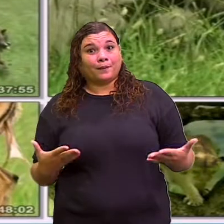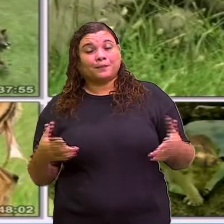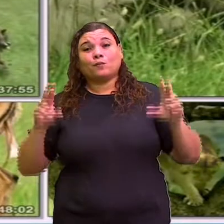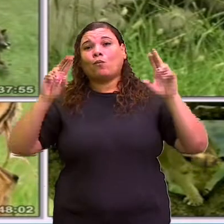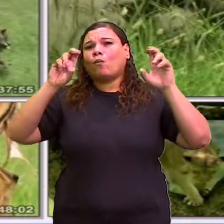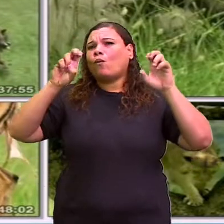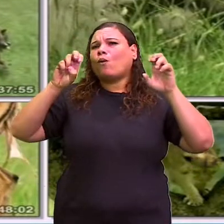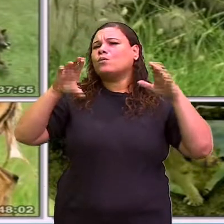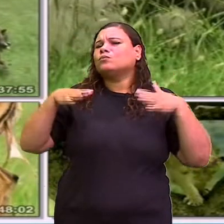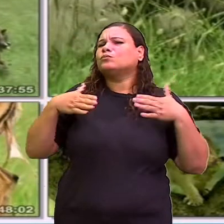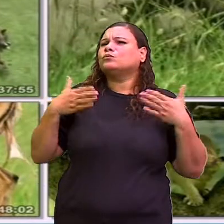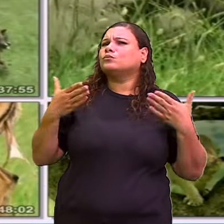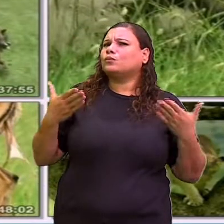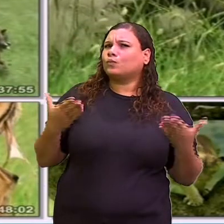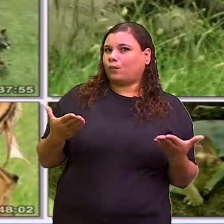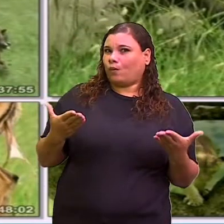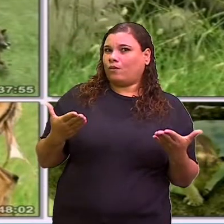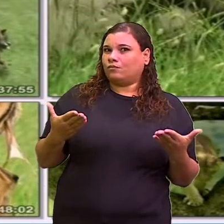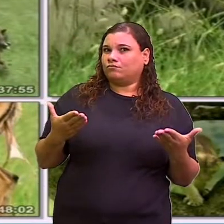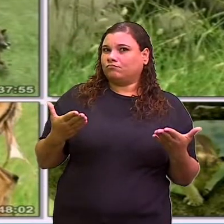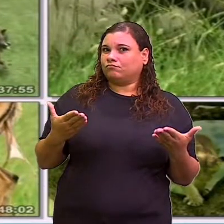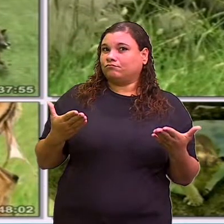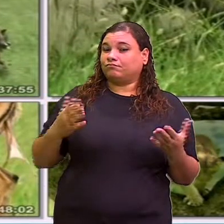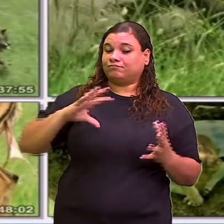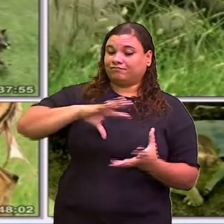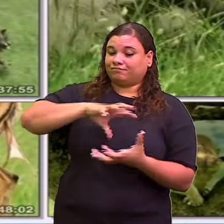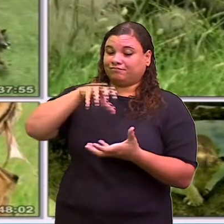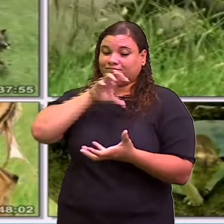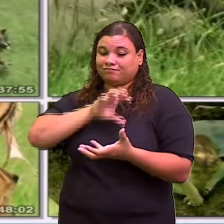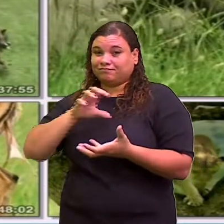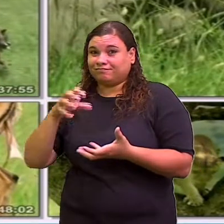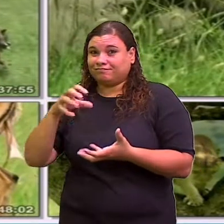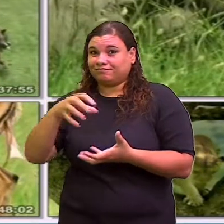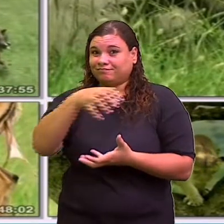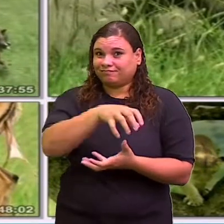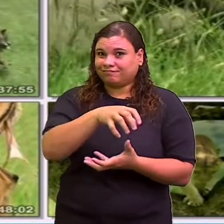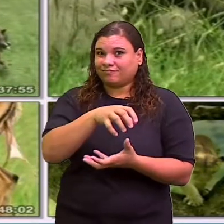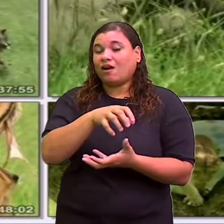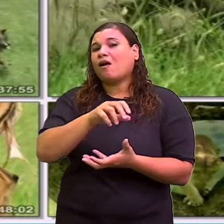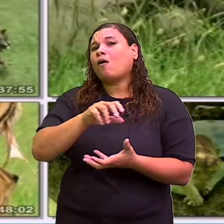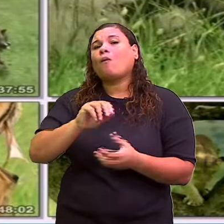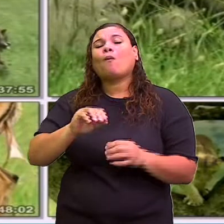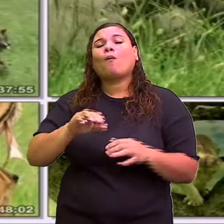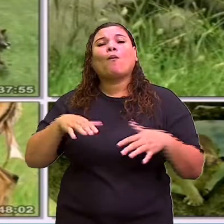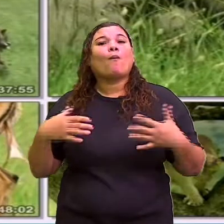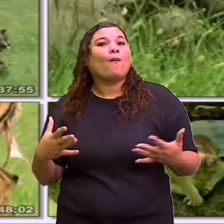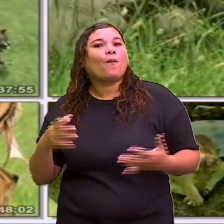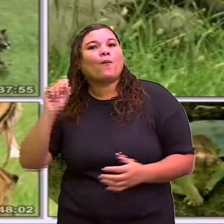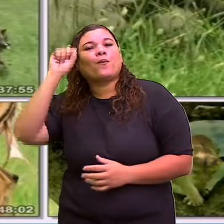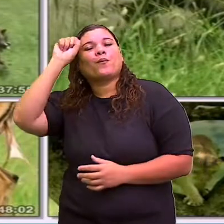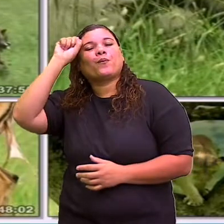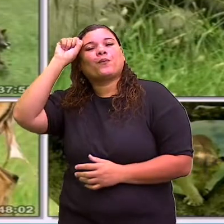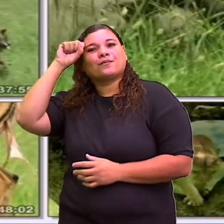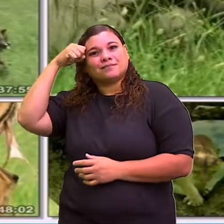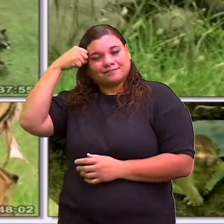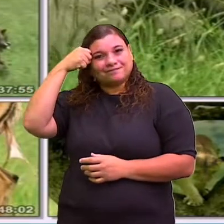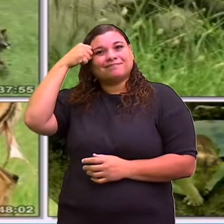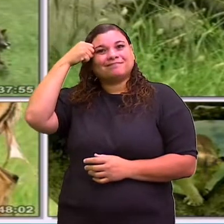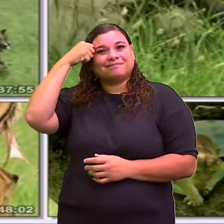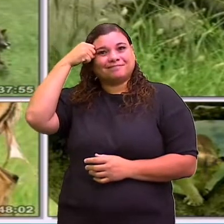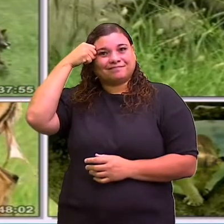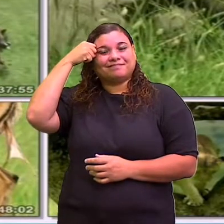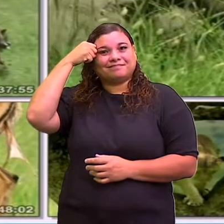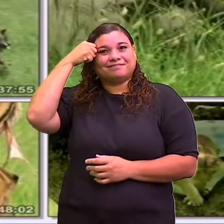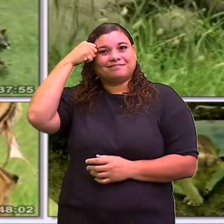falar sobre o continente africano, sobre a África, que muitas